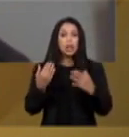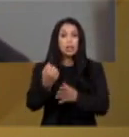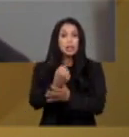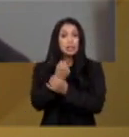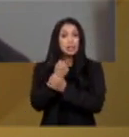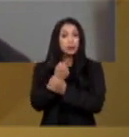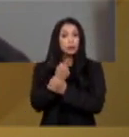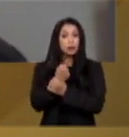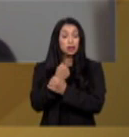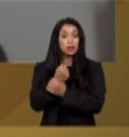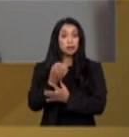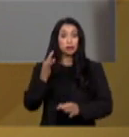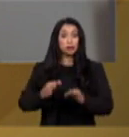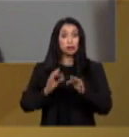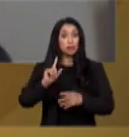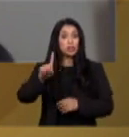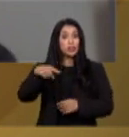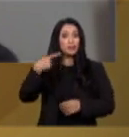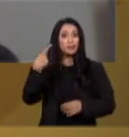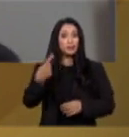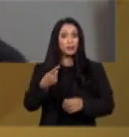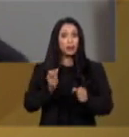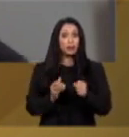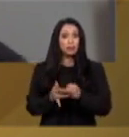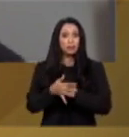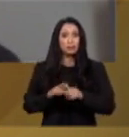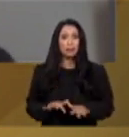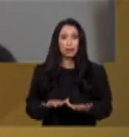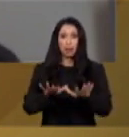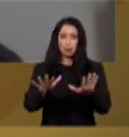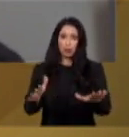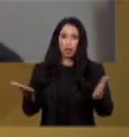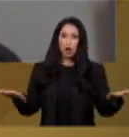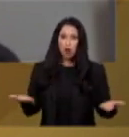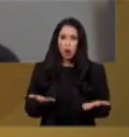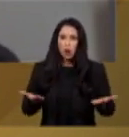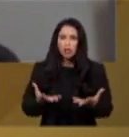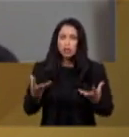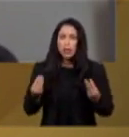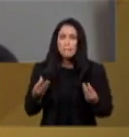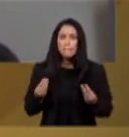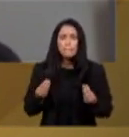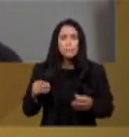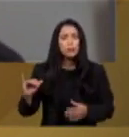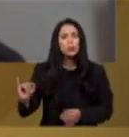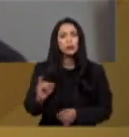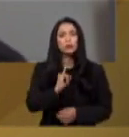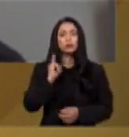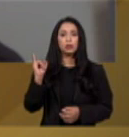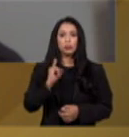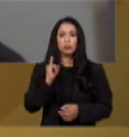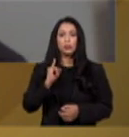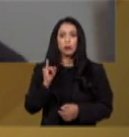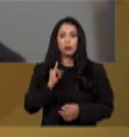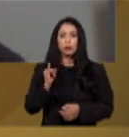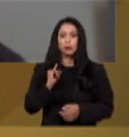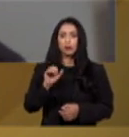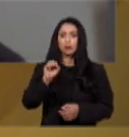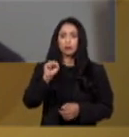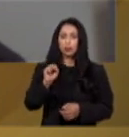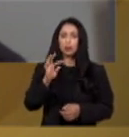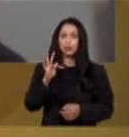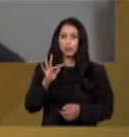jurídica pós-pandemia. Hoje, mais do que nunca, é muito importante que o Supremo Tribunal